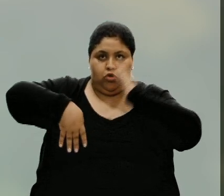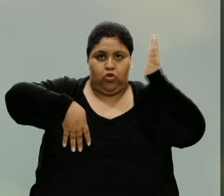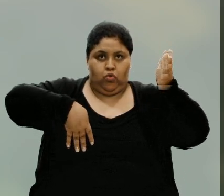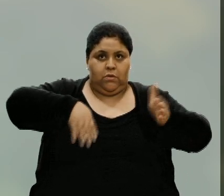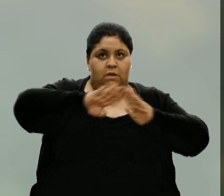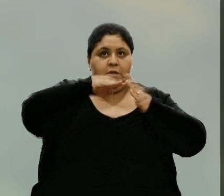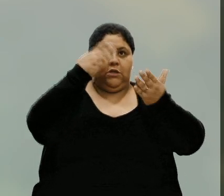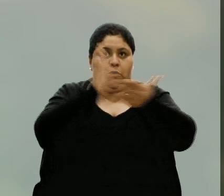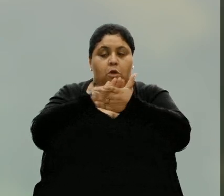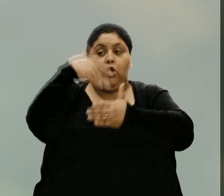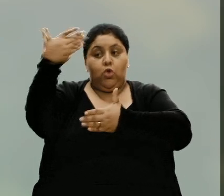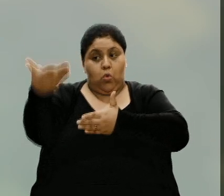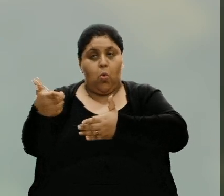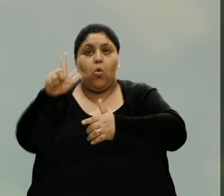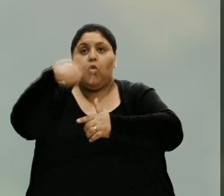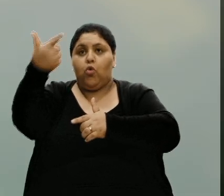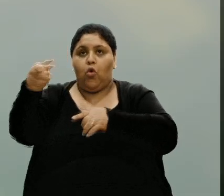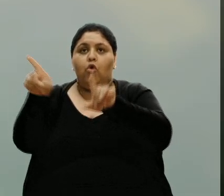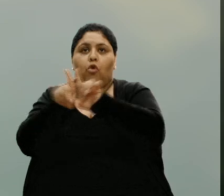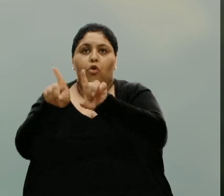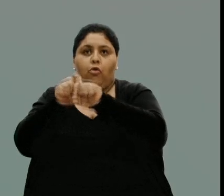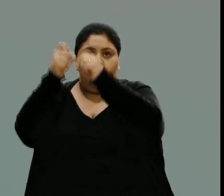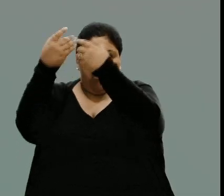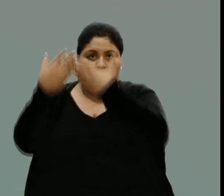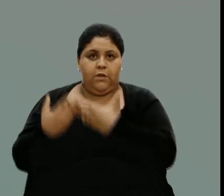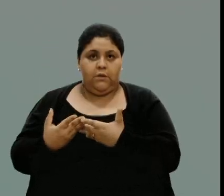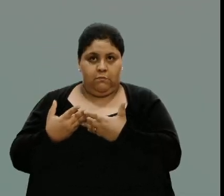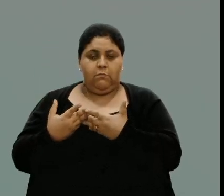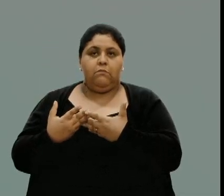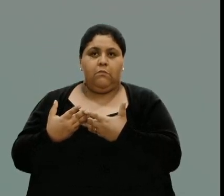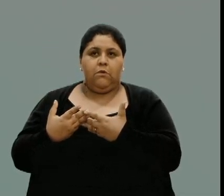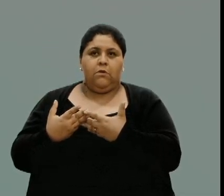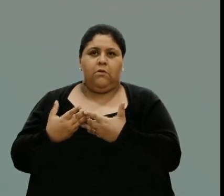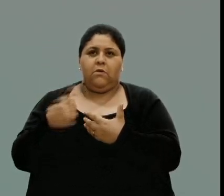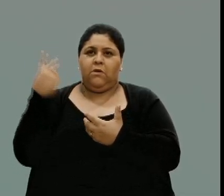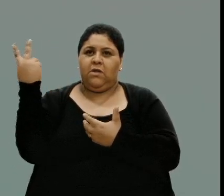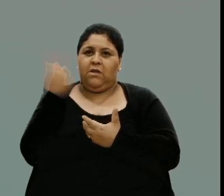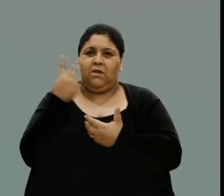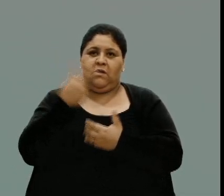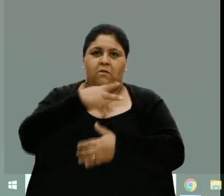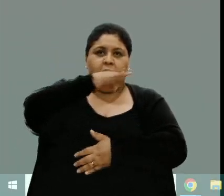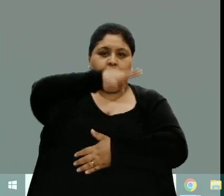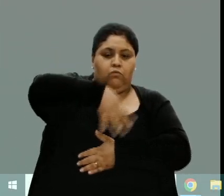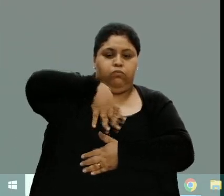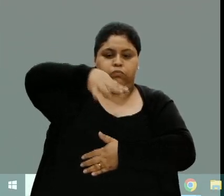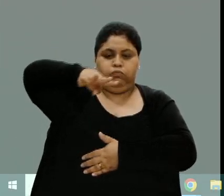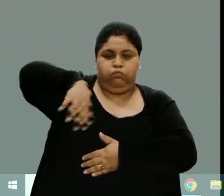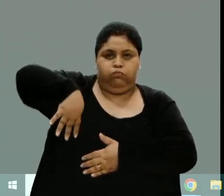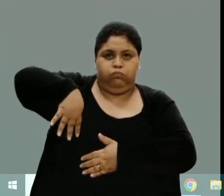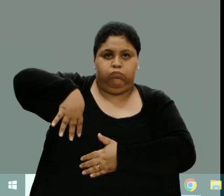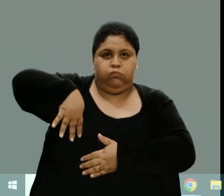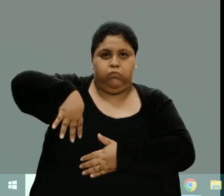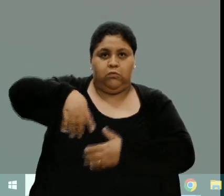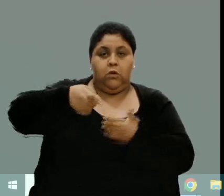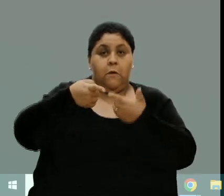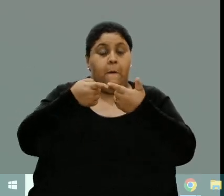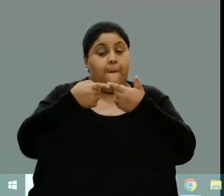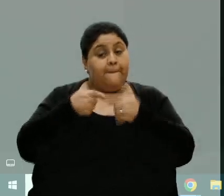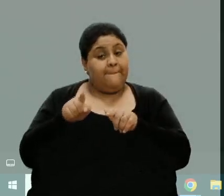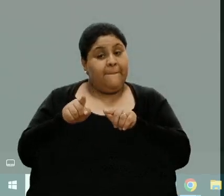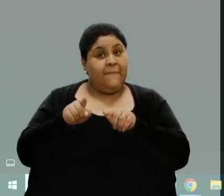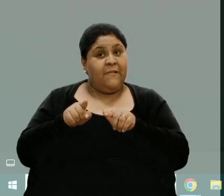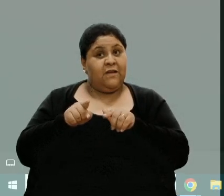também. Tentar explicar aqui nos minutos que me restam. 2 faixas de segurança. No entanto,